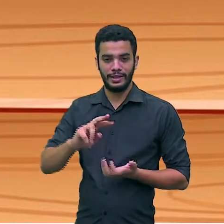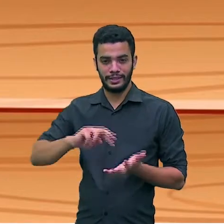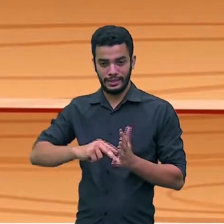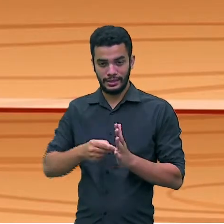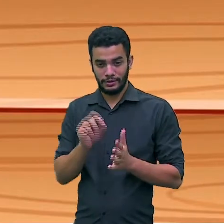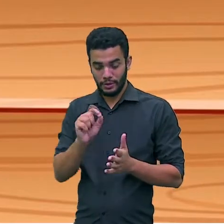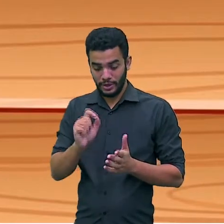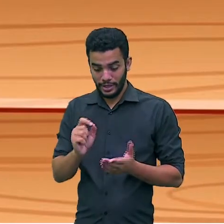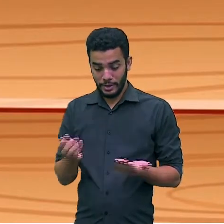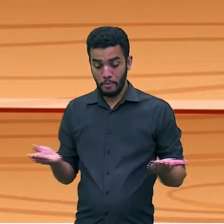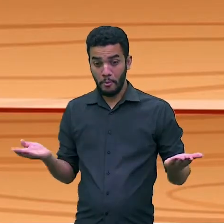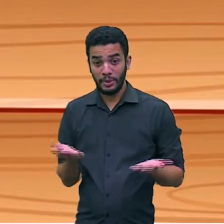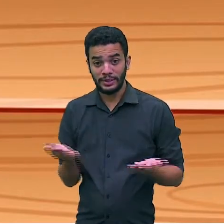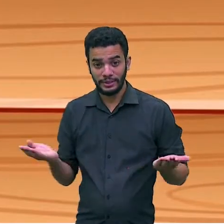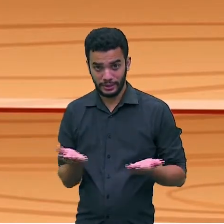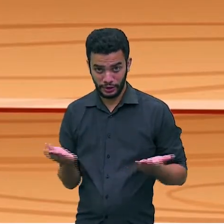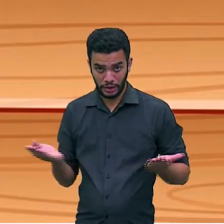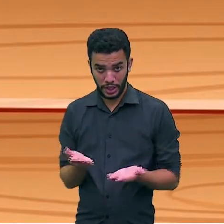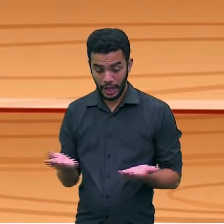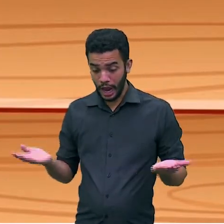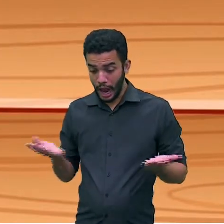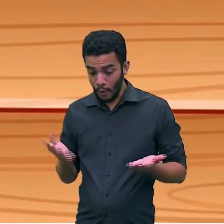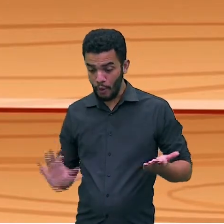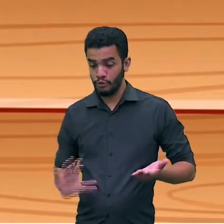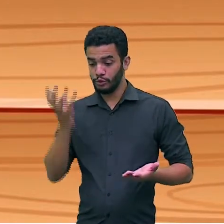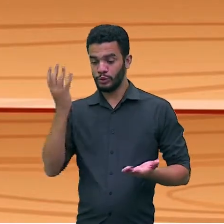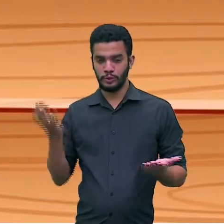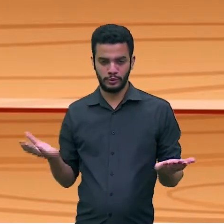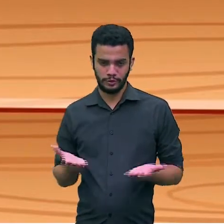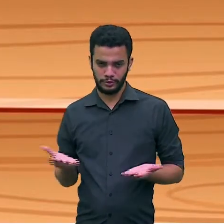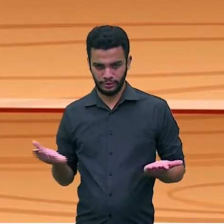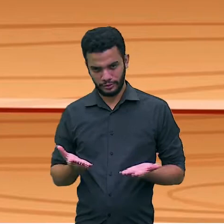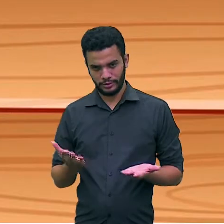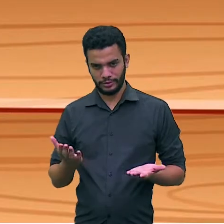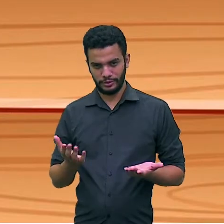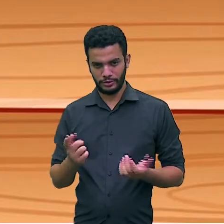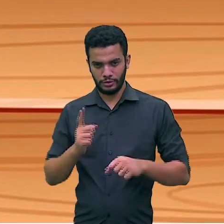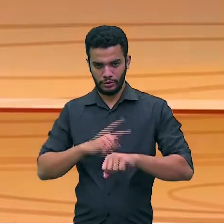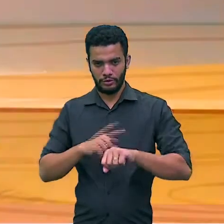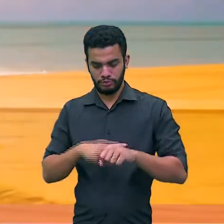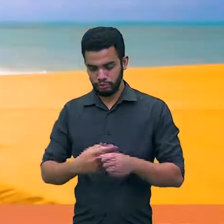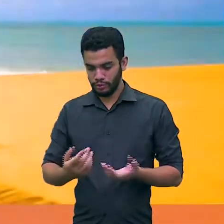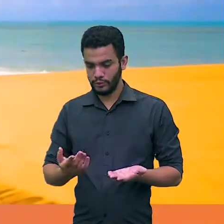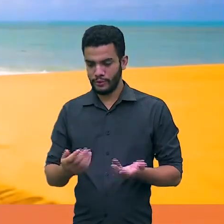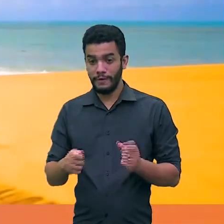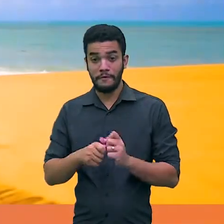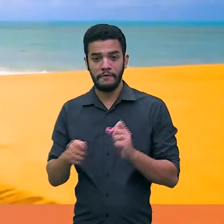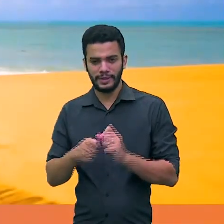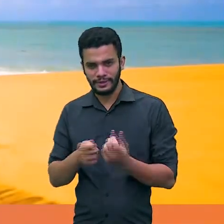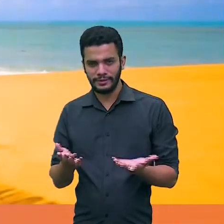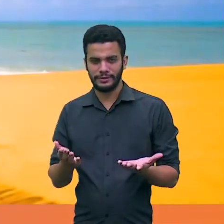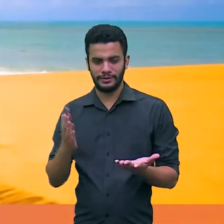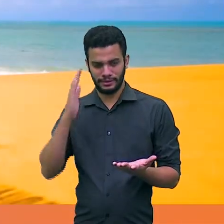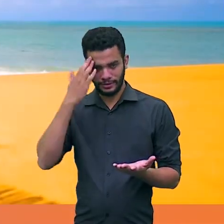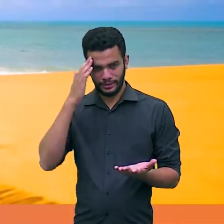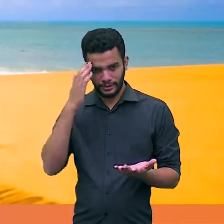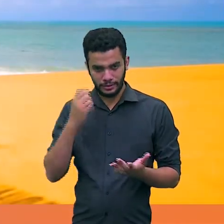tempo presente a ação que acontece no momento em que falamos. Deu para